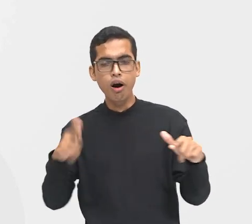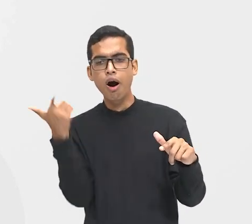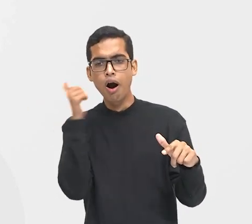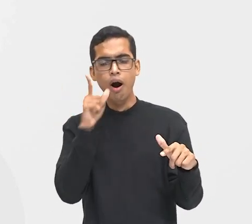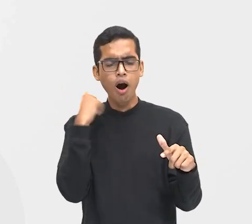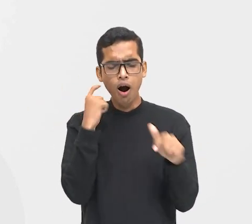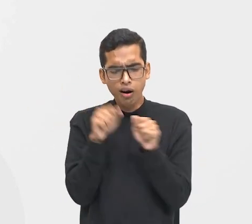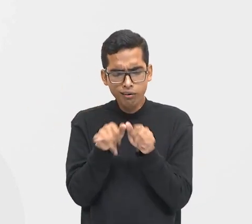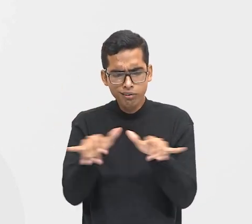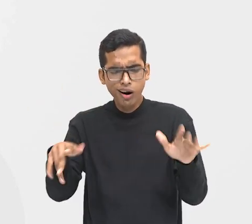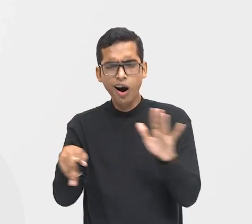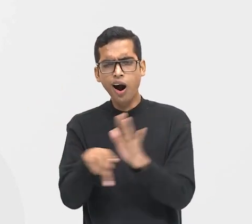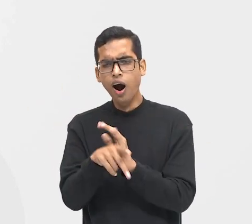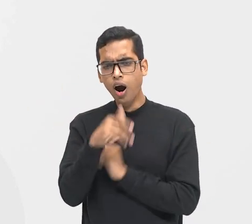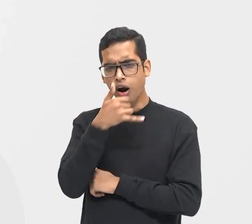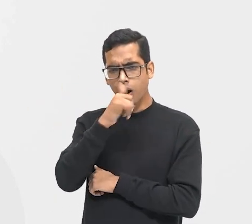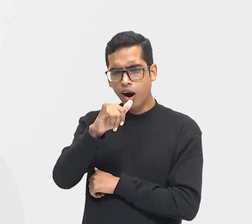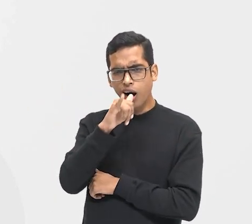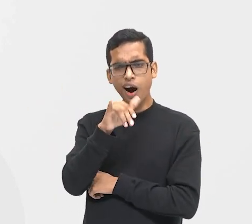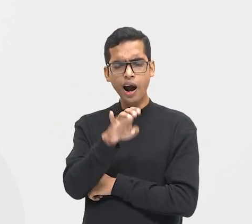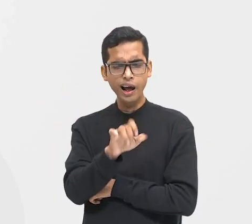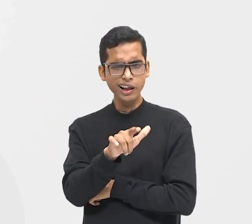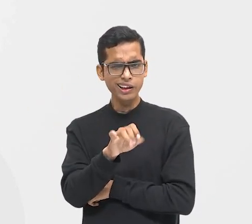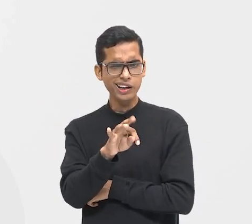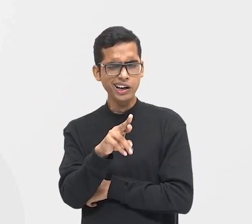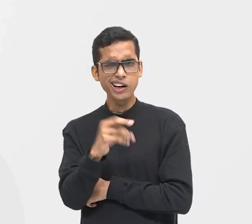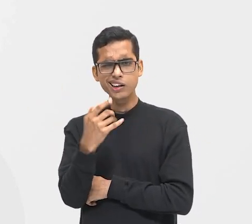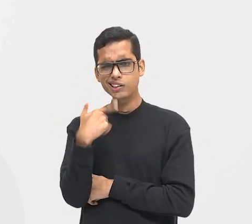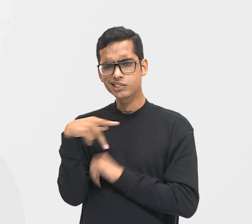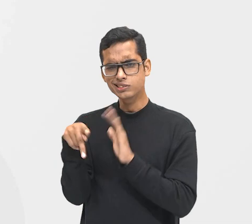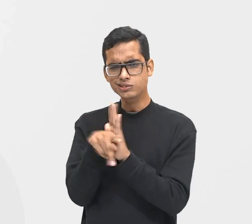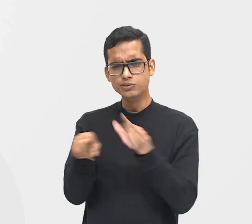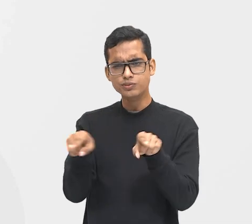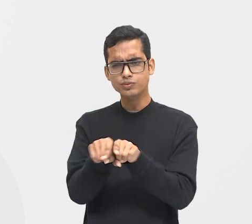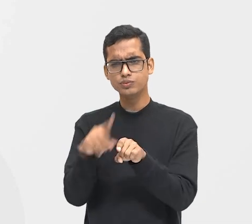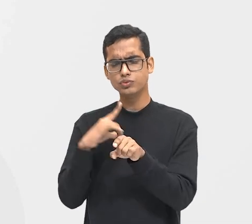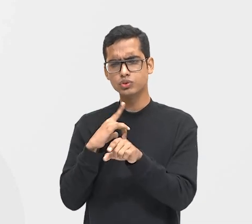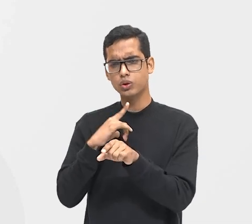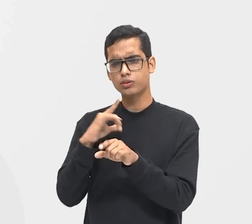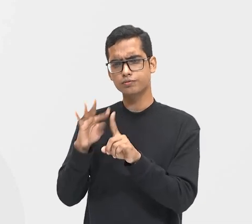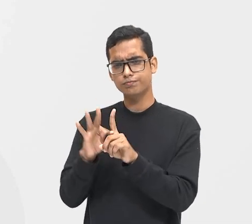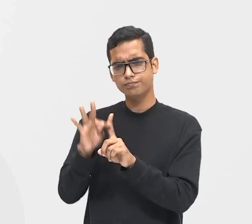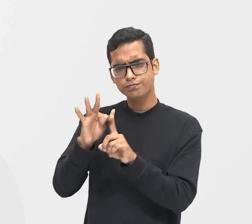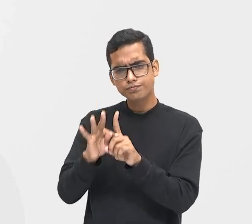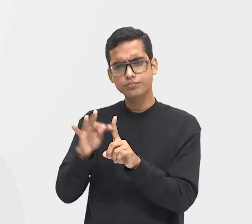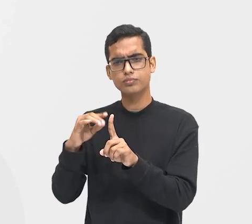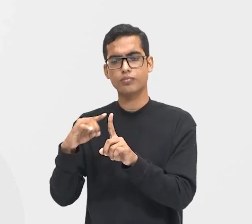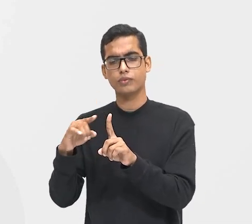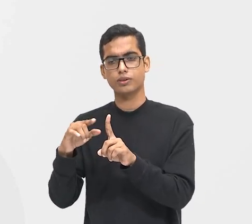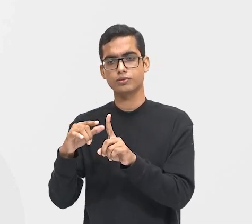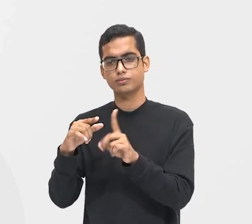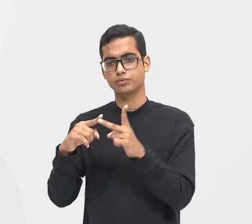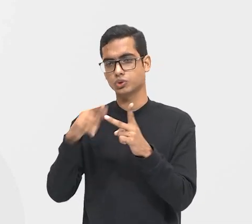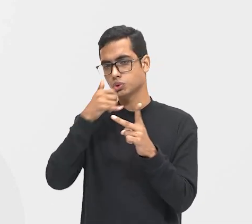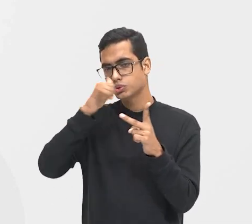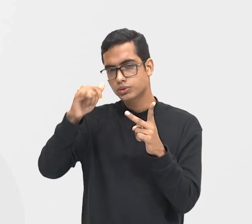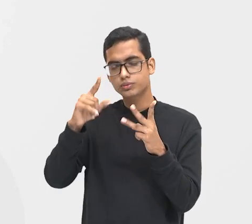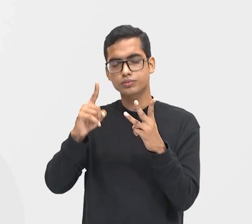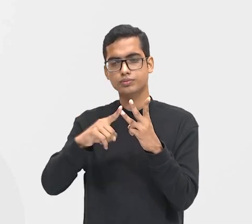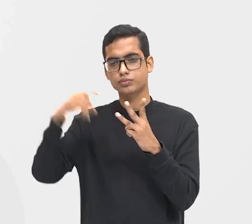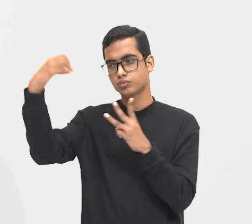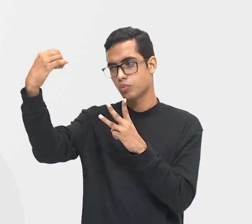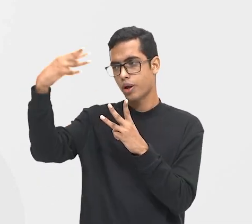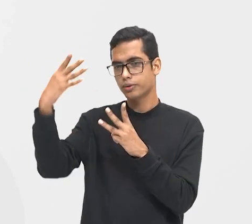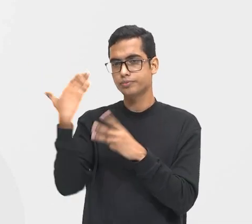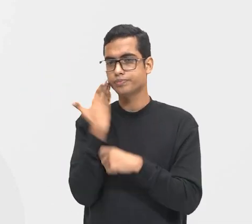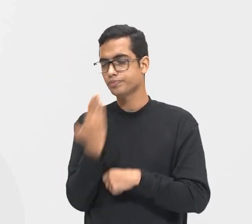elas transportam energia elétrica, térmica e luminosa. Tá? Observa aí o nosso exemplo na próxima imagem, onde